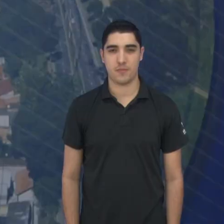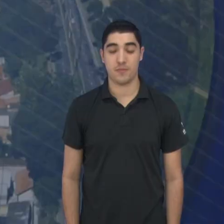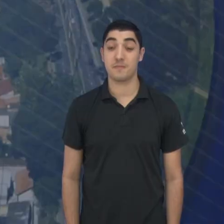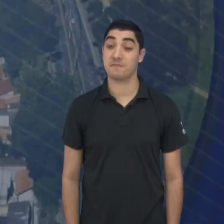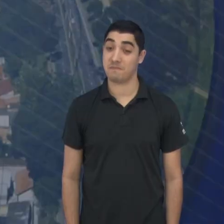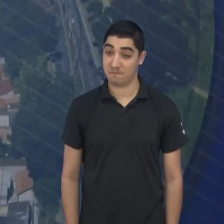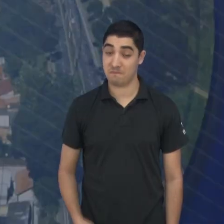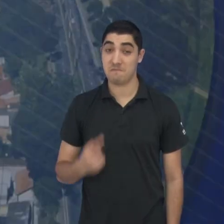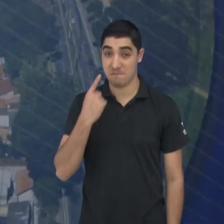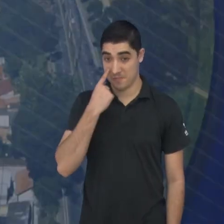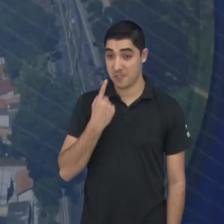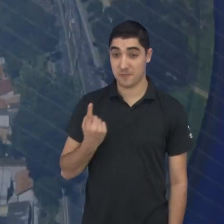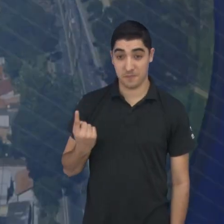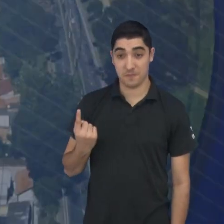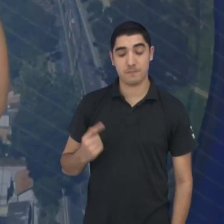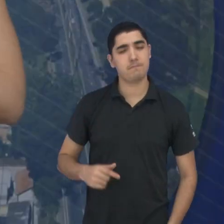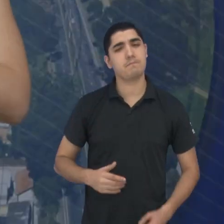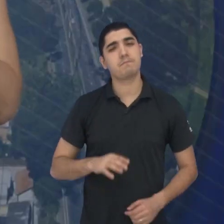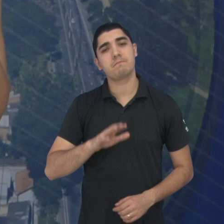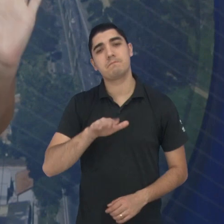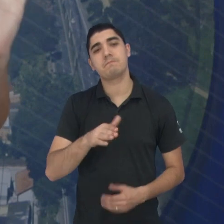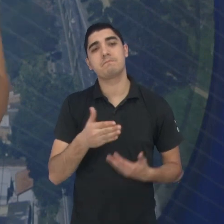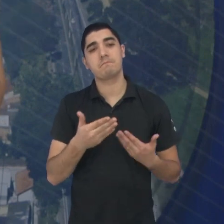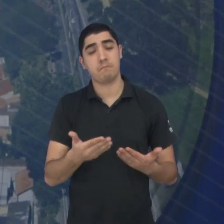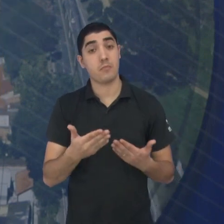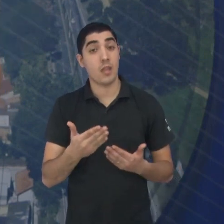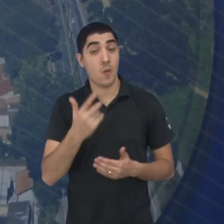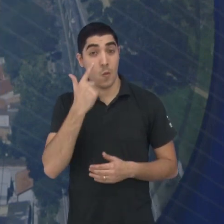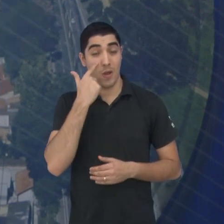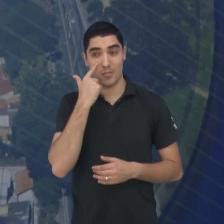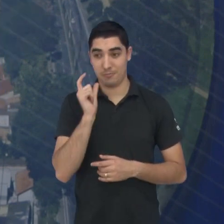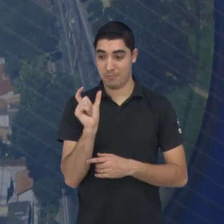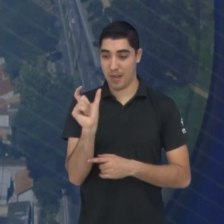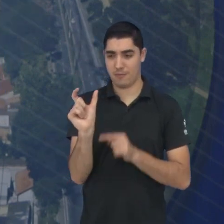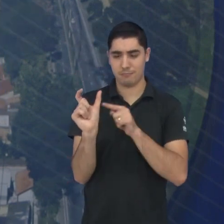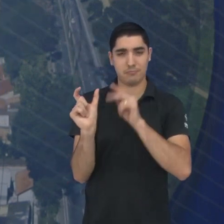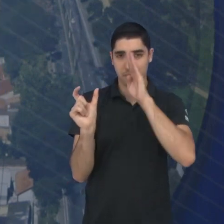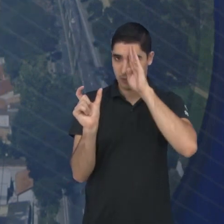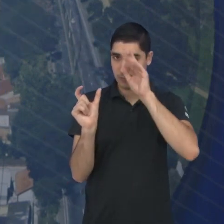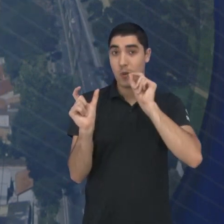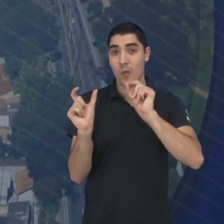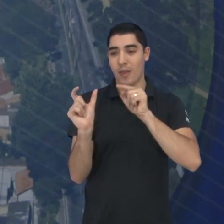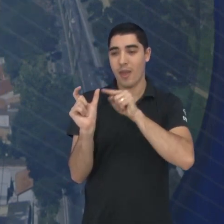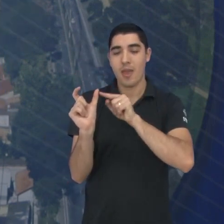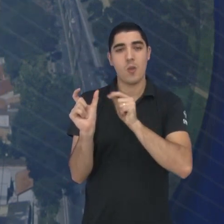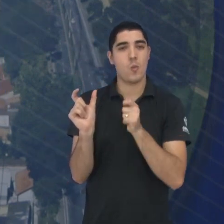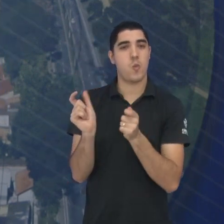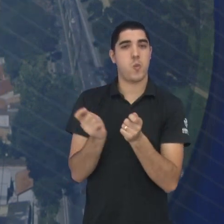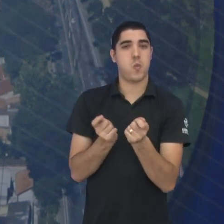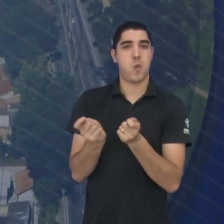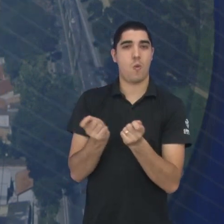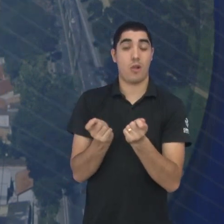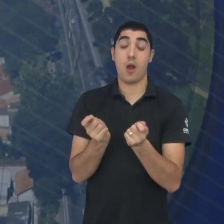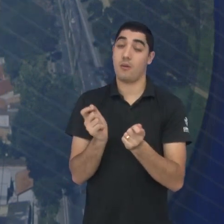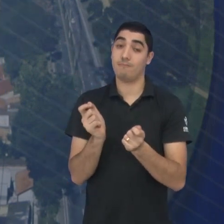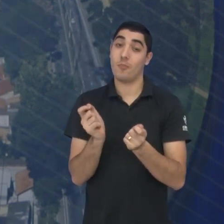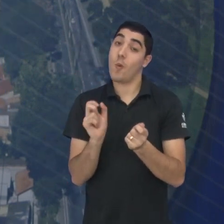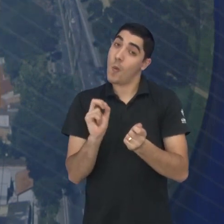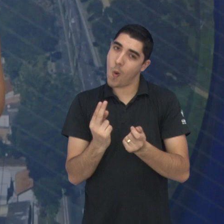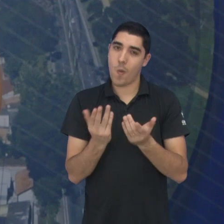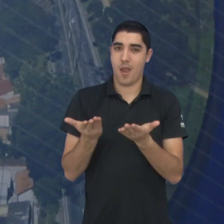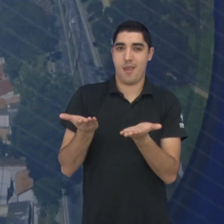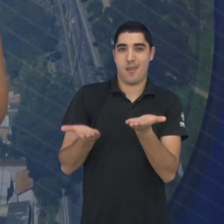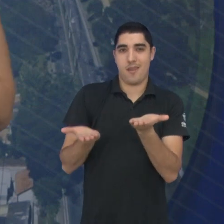Tá aí, então, Frediano, eu acho que a palavra campeã no programa de hoje está sendo controlar o equilíbrio. E é